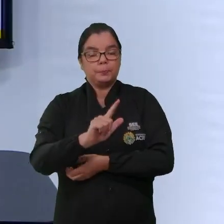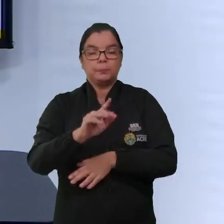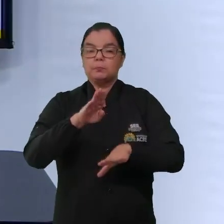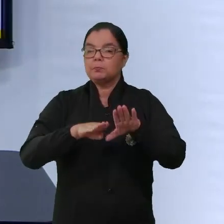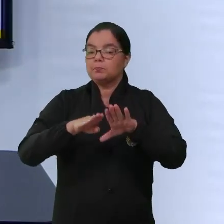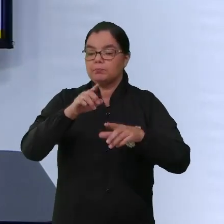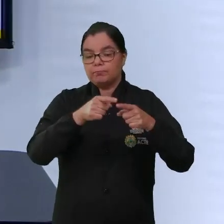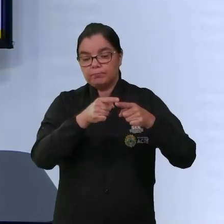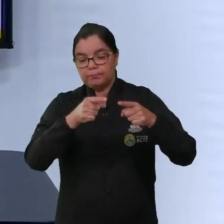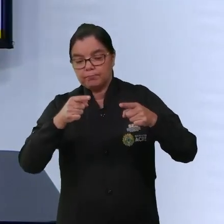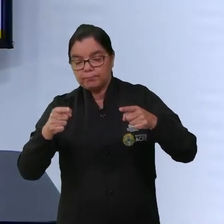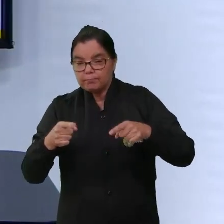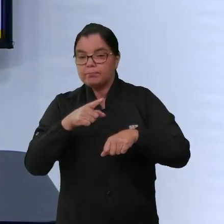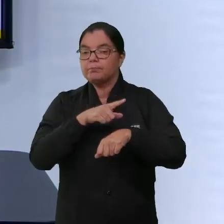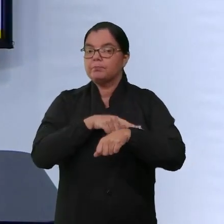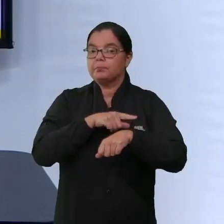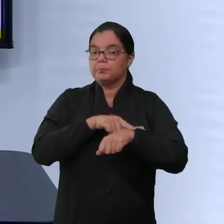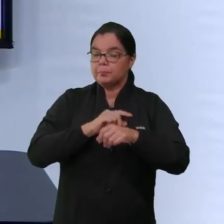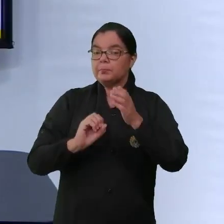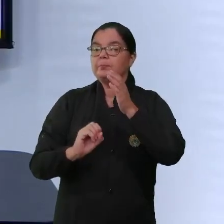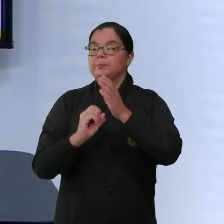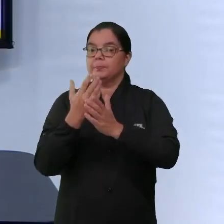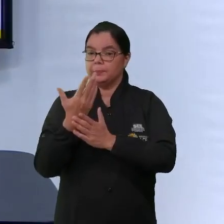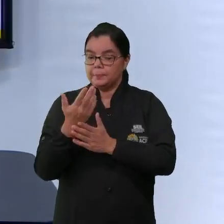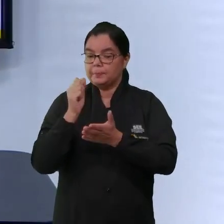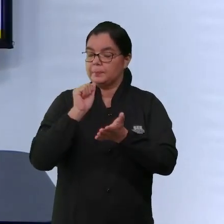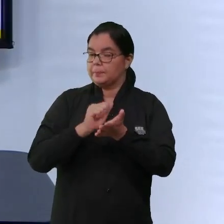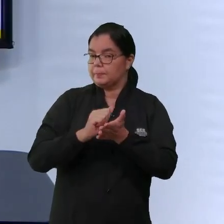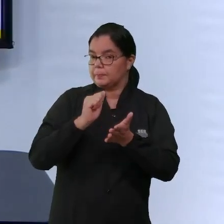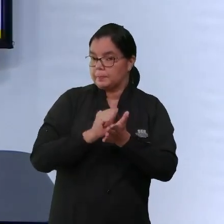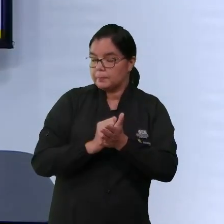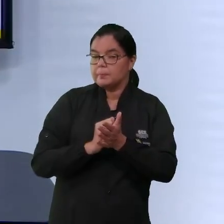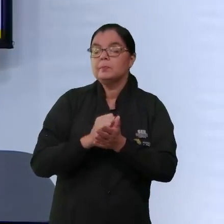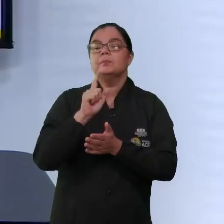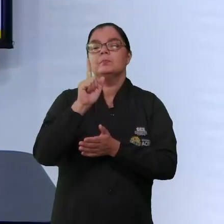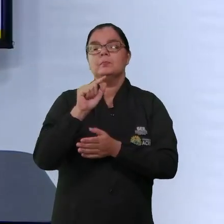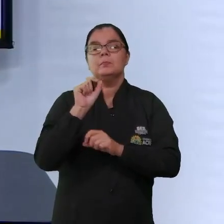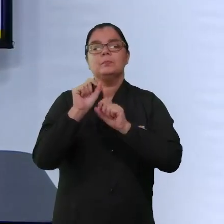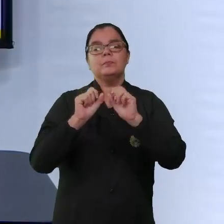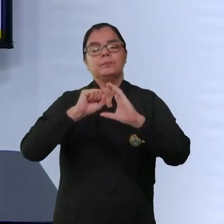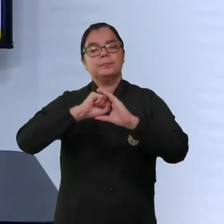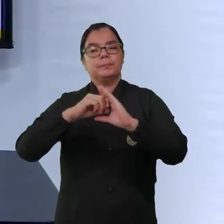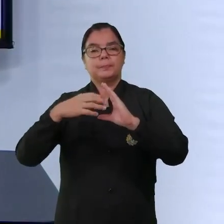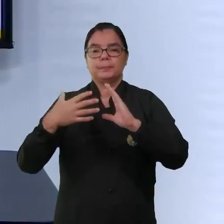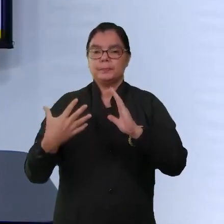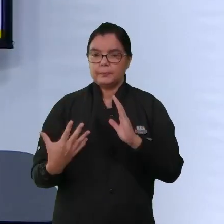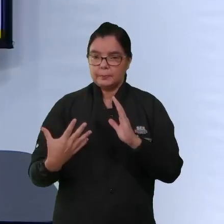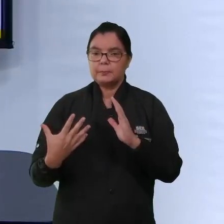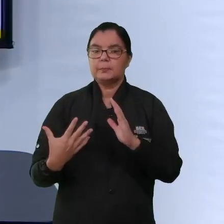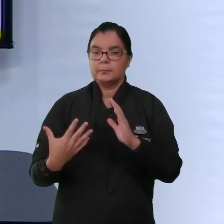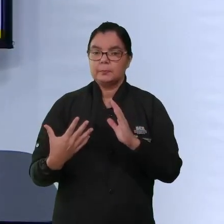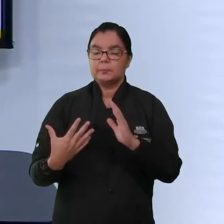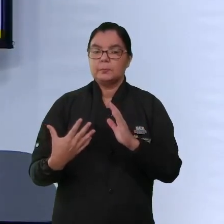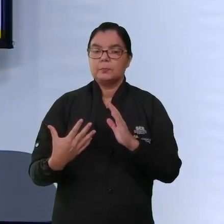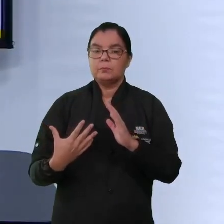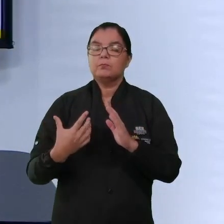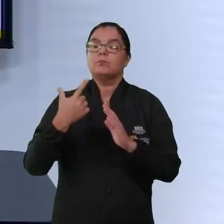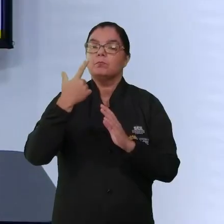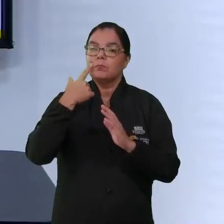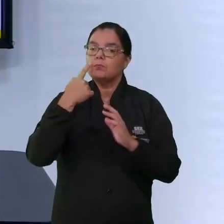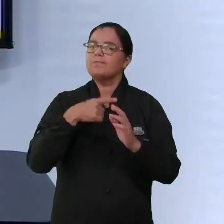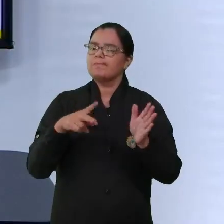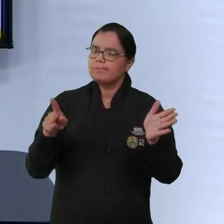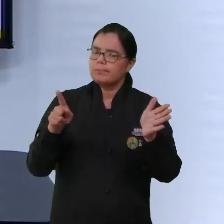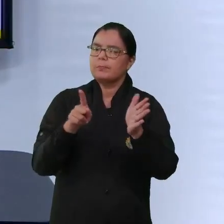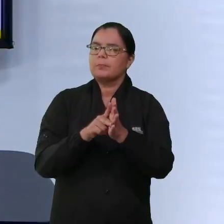depender do período e espaço de tempo em que elas são produzidas, elas trazem características ali